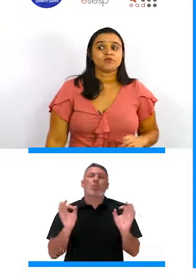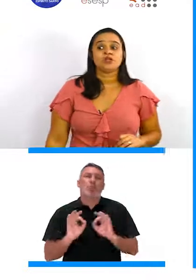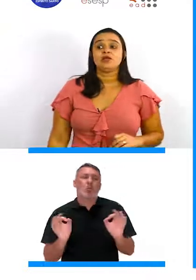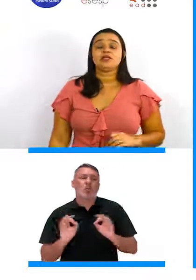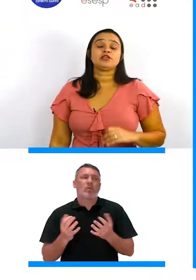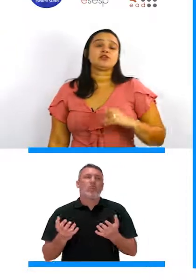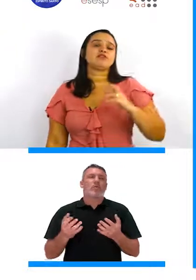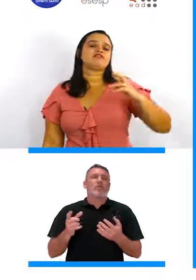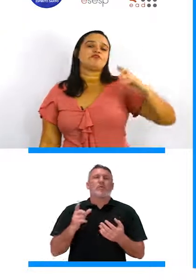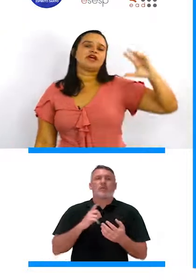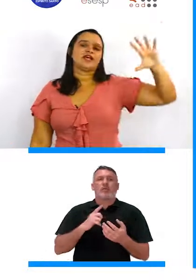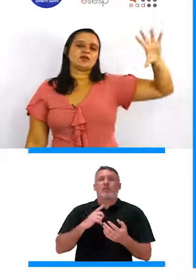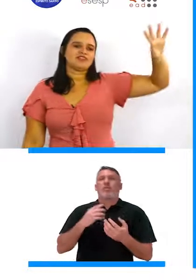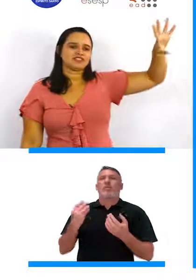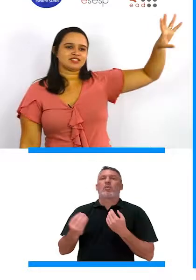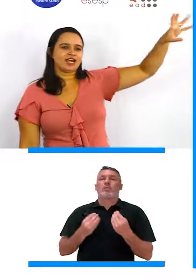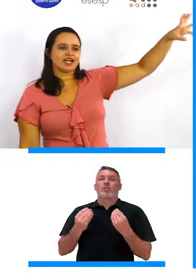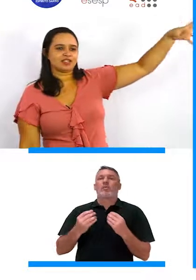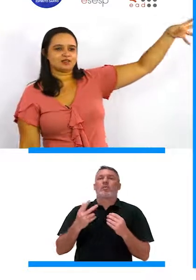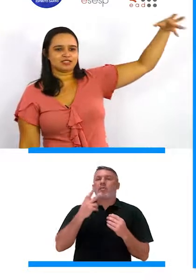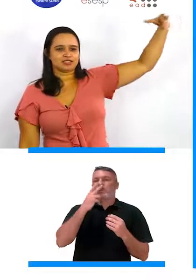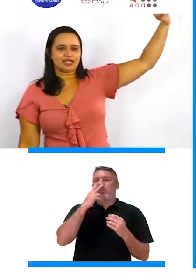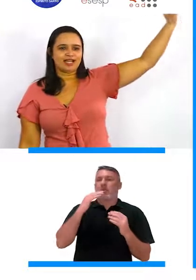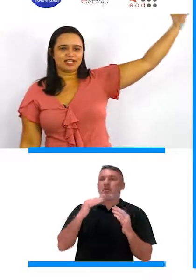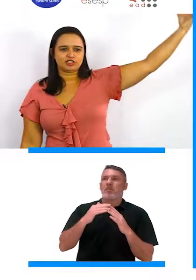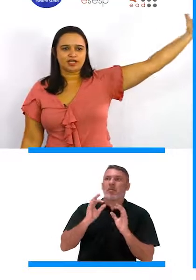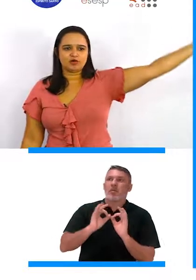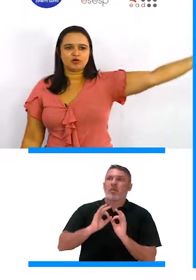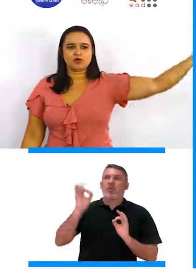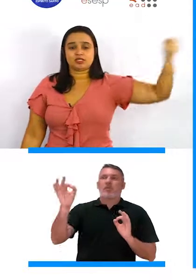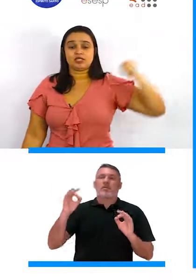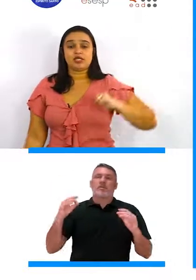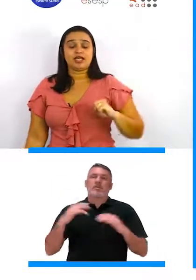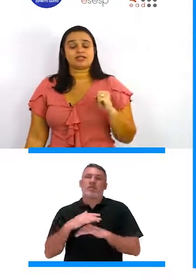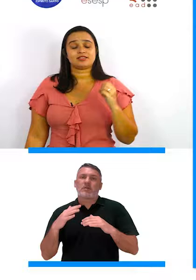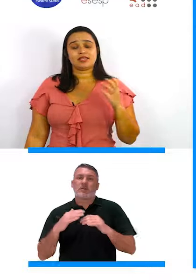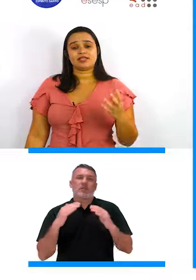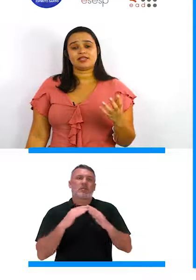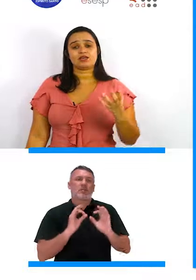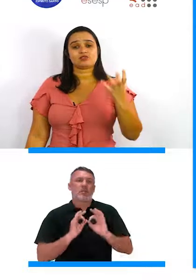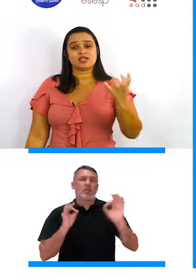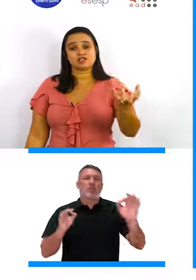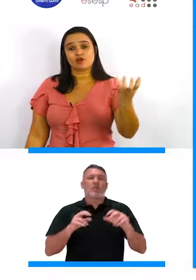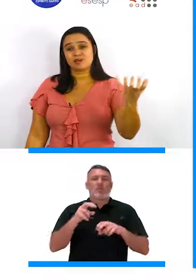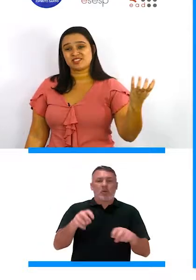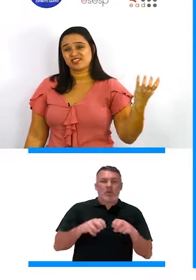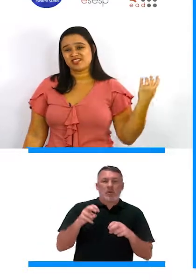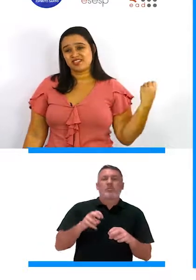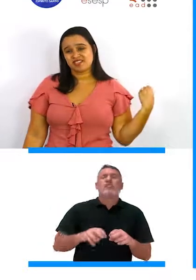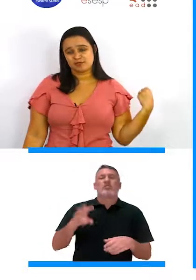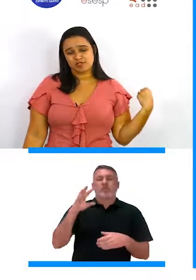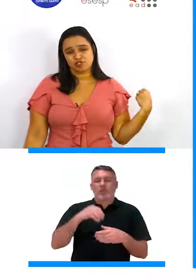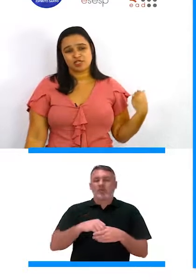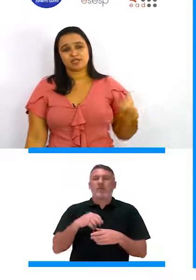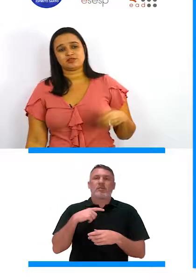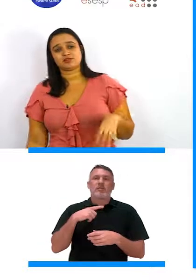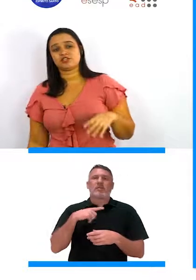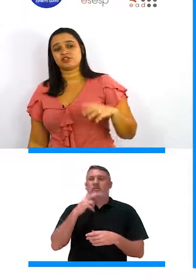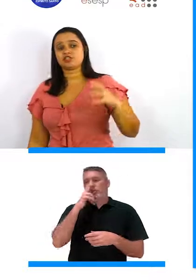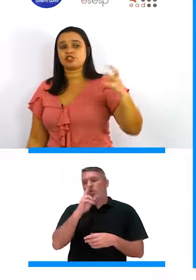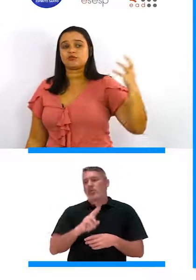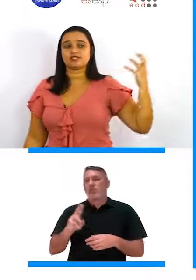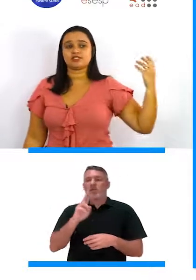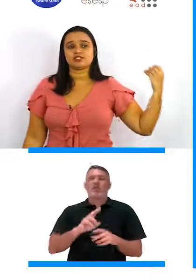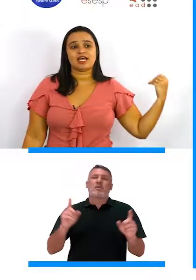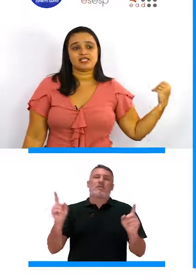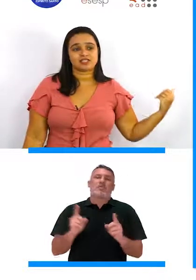estudaram, que moraram afastadas da cidade, na roça, elas tendem a usar as formas desprestigiadas, ou